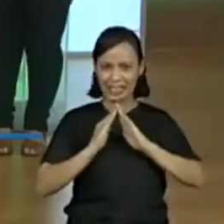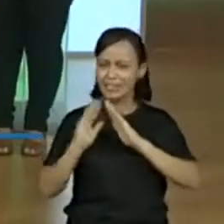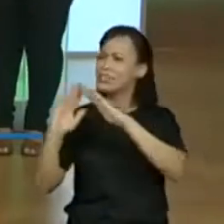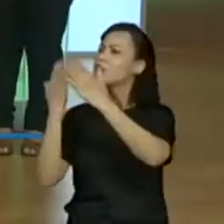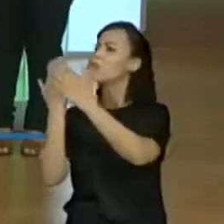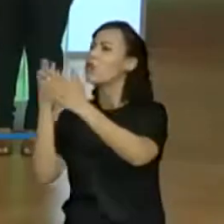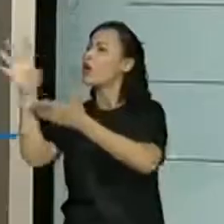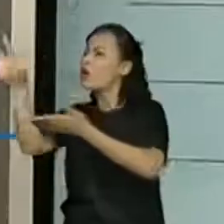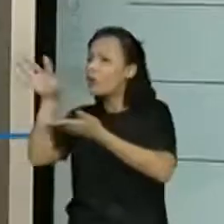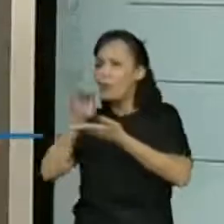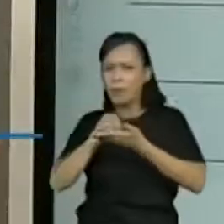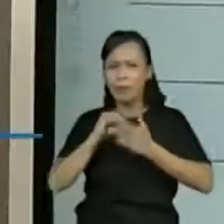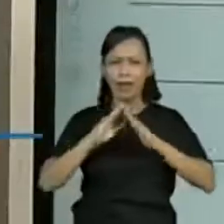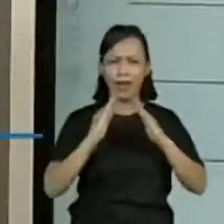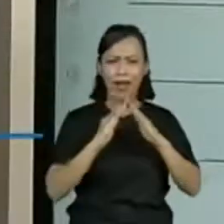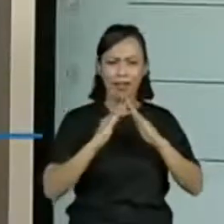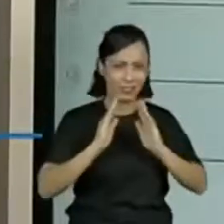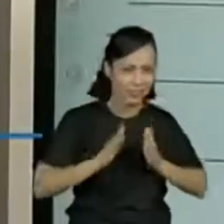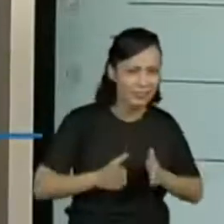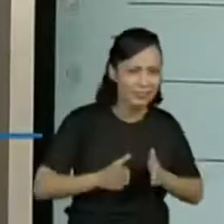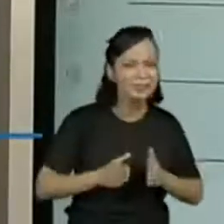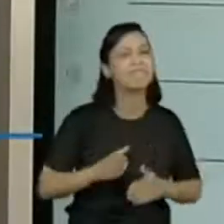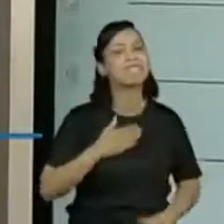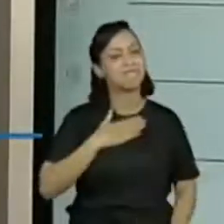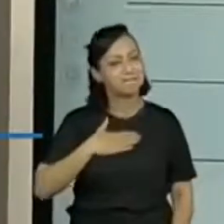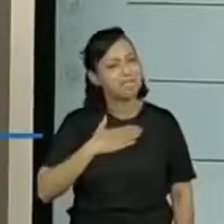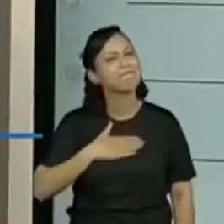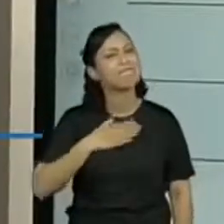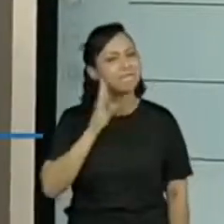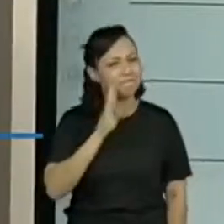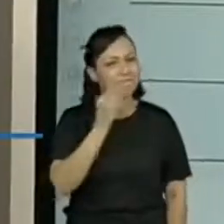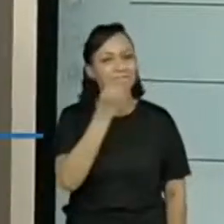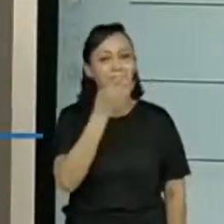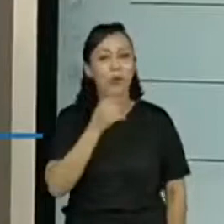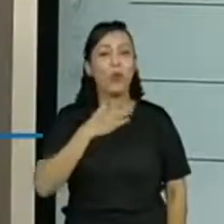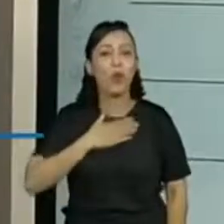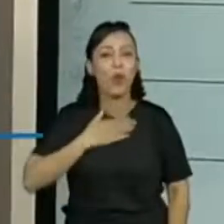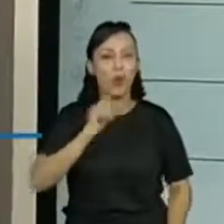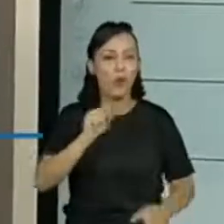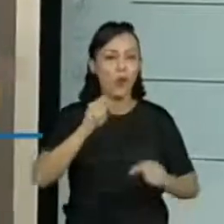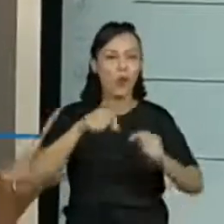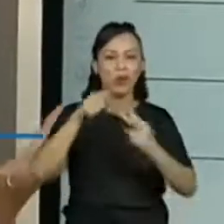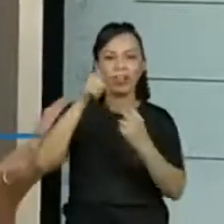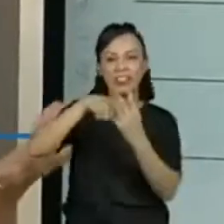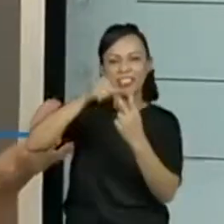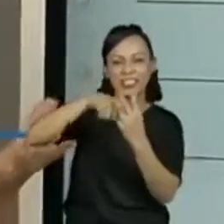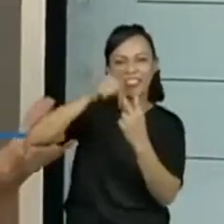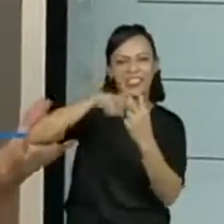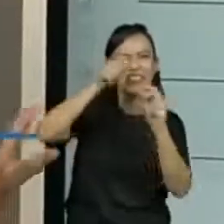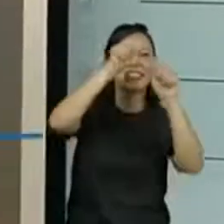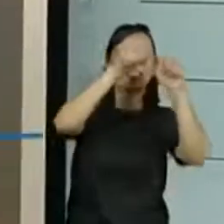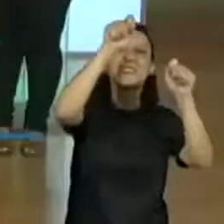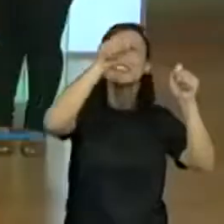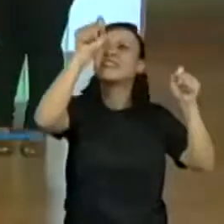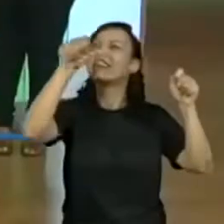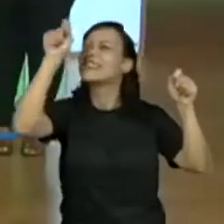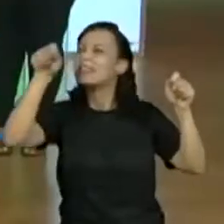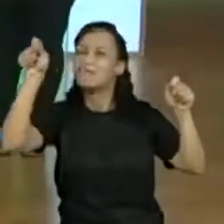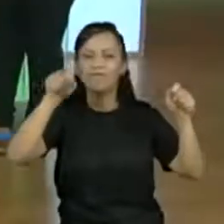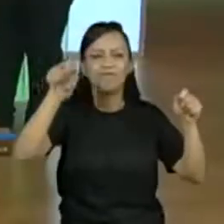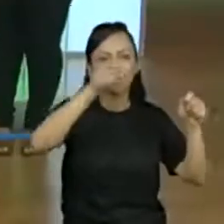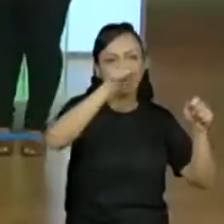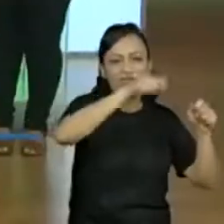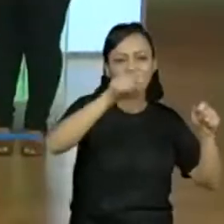professora e vocês amam giz não é adoram giz giz e lousa é a paixão de vocês pequenas